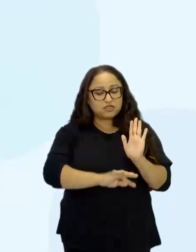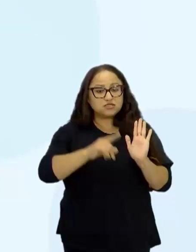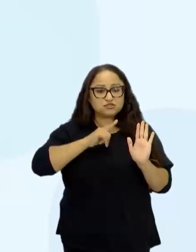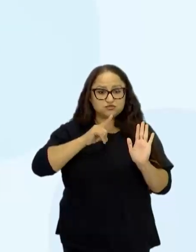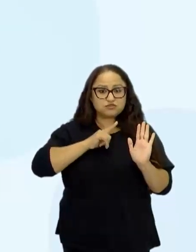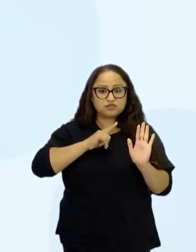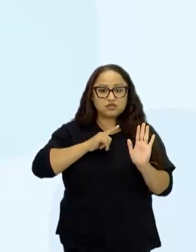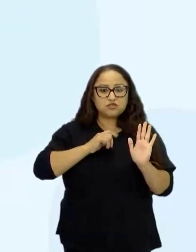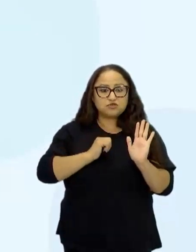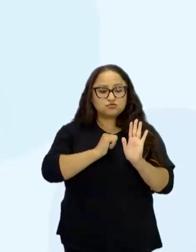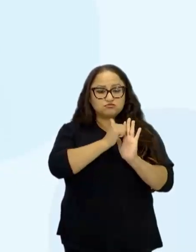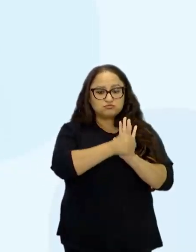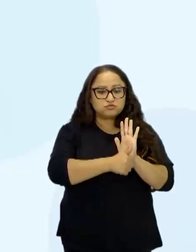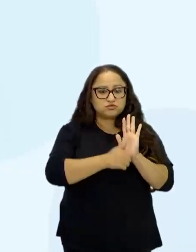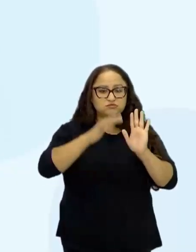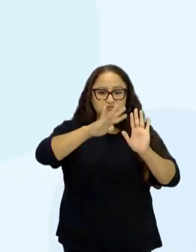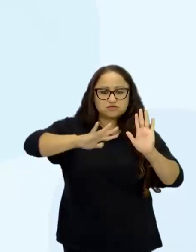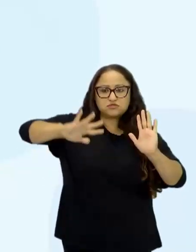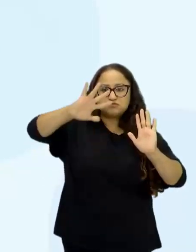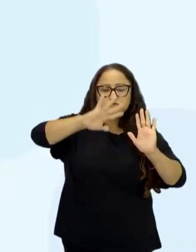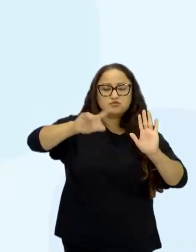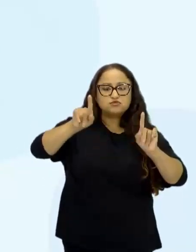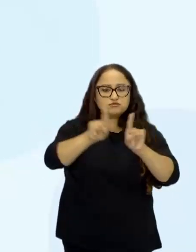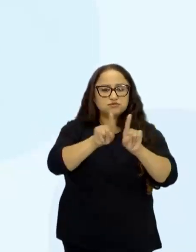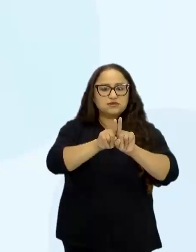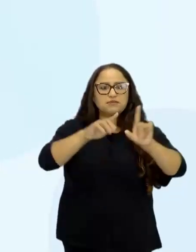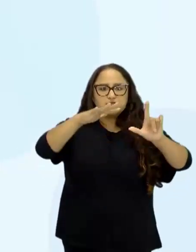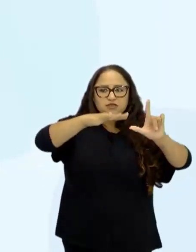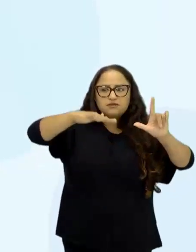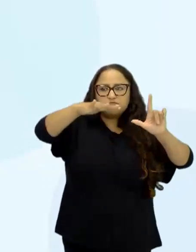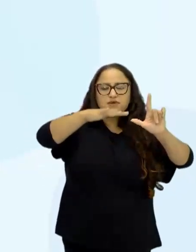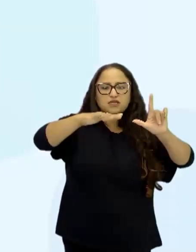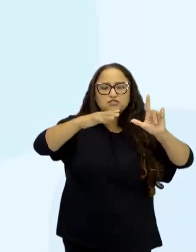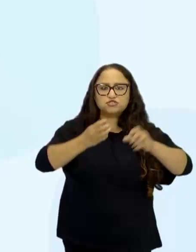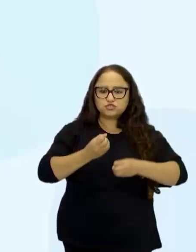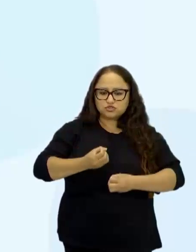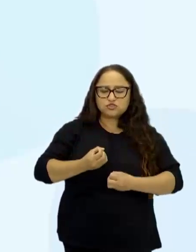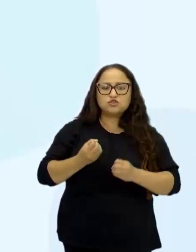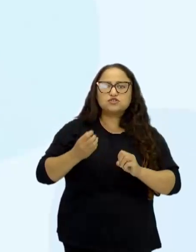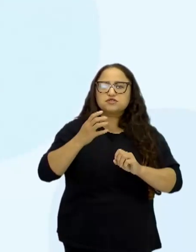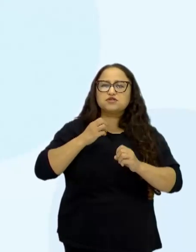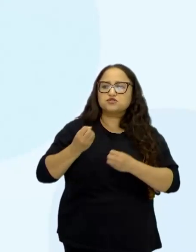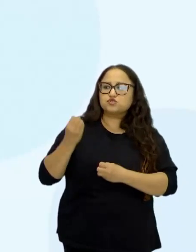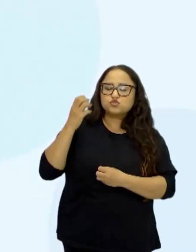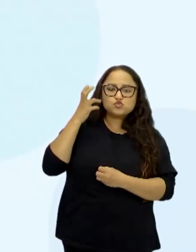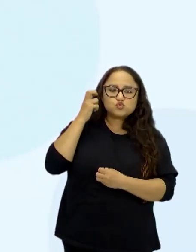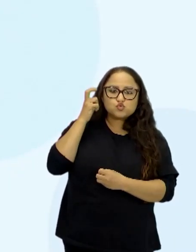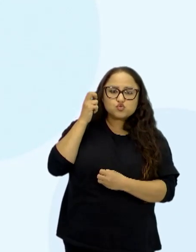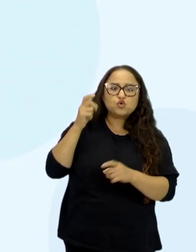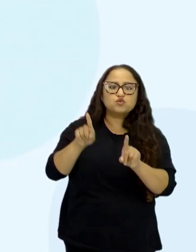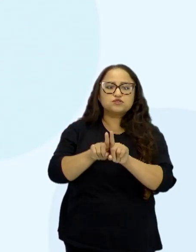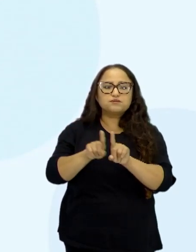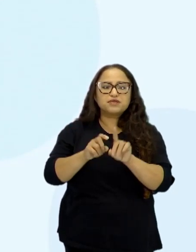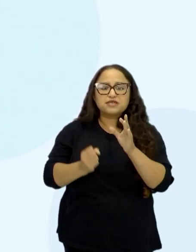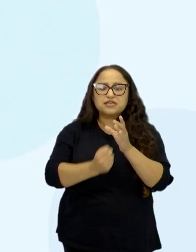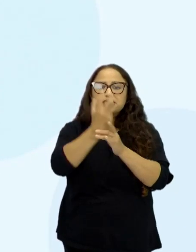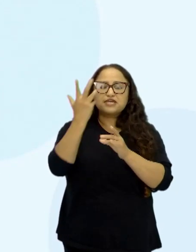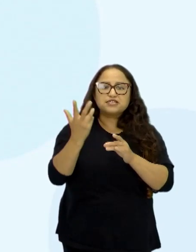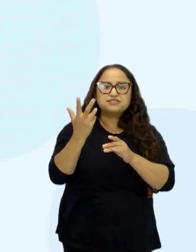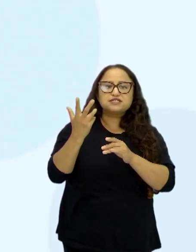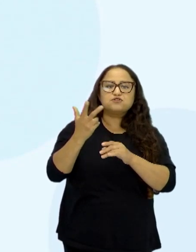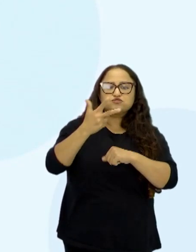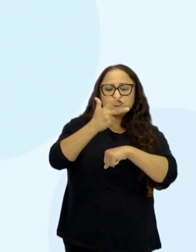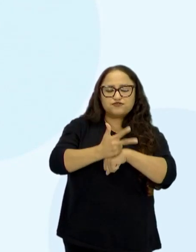recursos multissemióticos, tais como imagens, cores, sons, gestos, caso a opção seja para a criação de vídeos parodiando as vozes